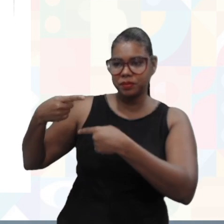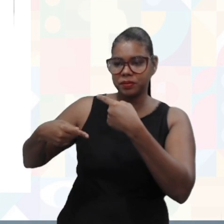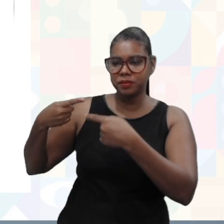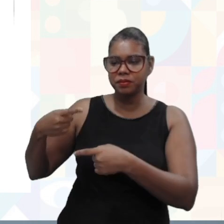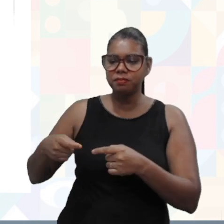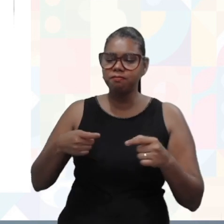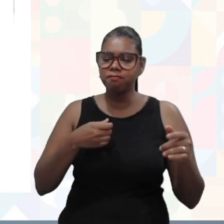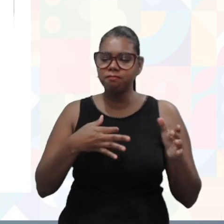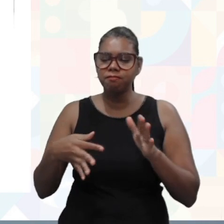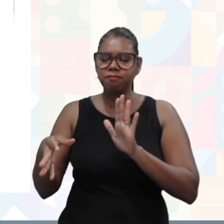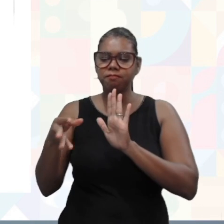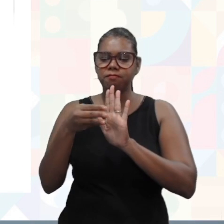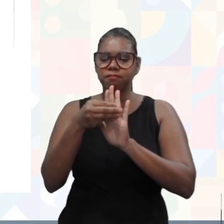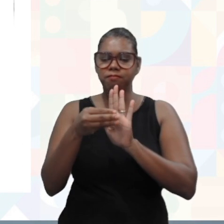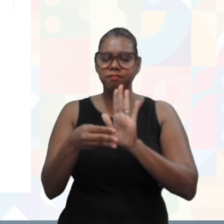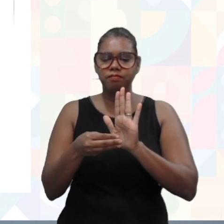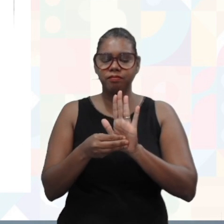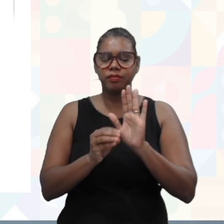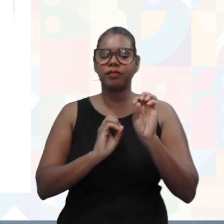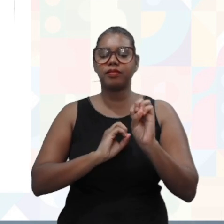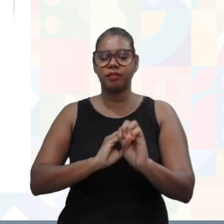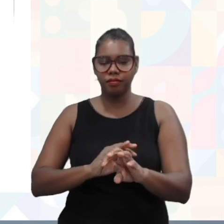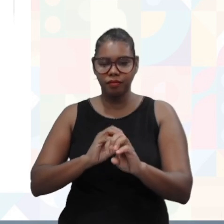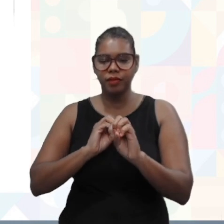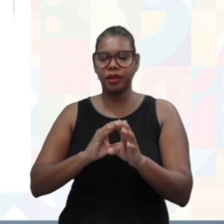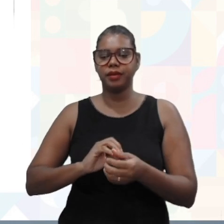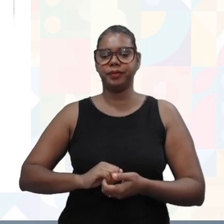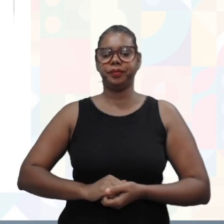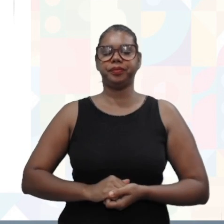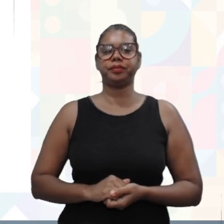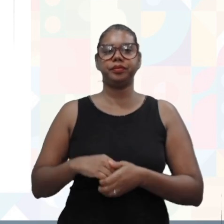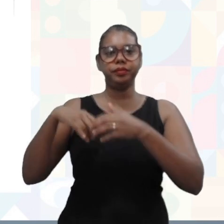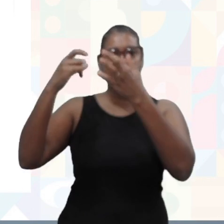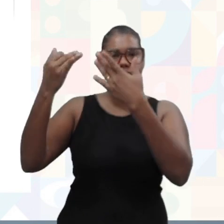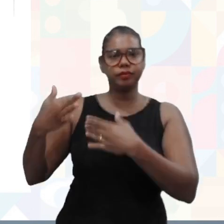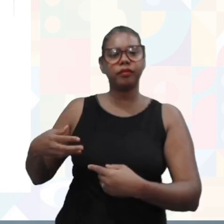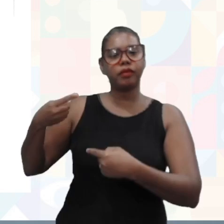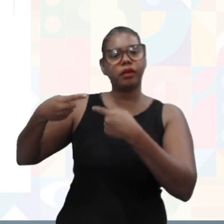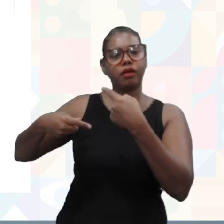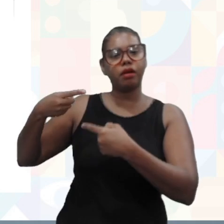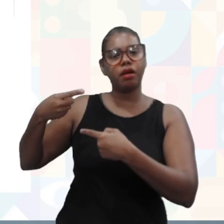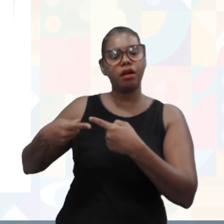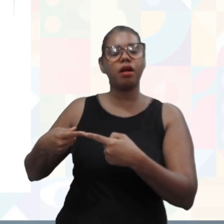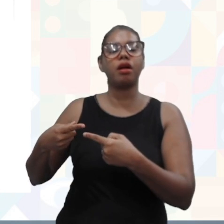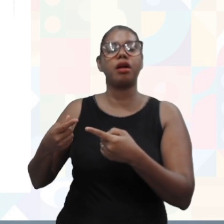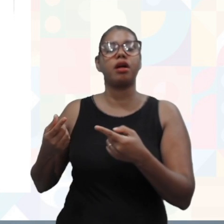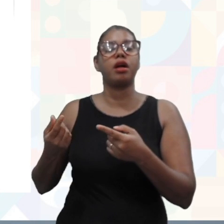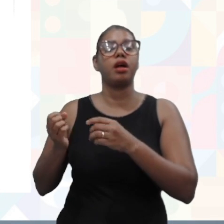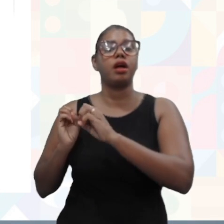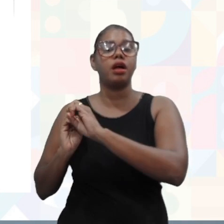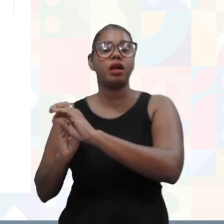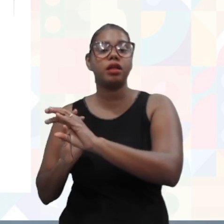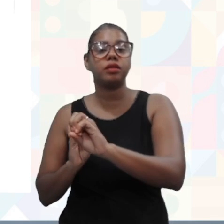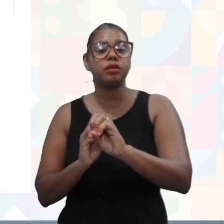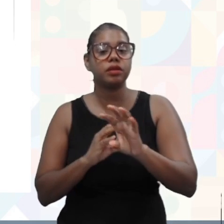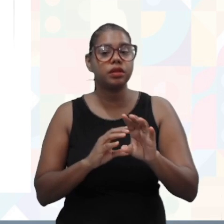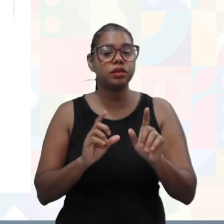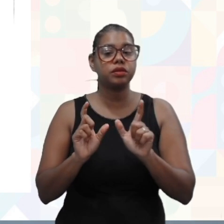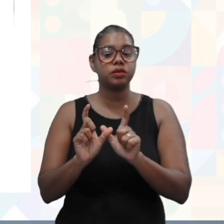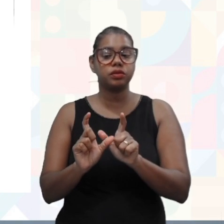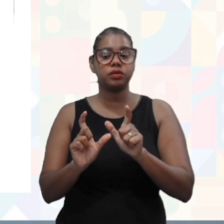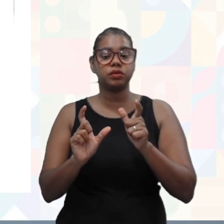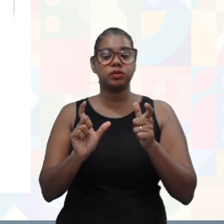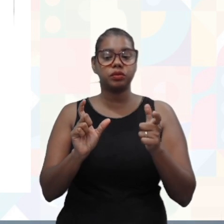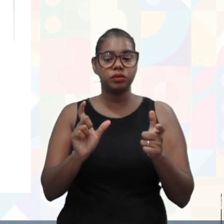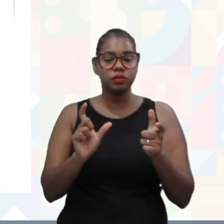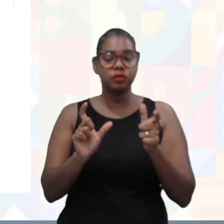que se aplica na educação. Então, quando a gente fala de políticas educacionais no singular e no